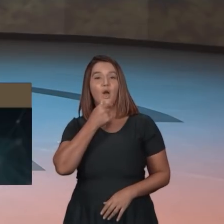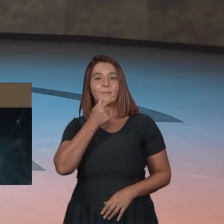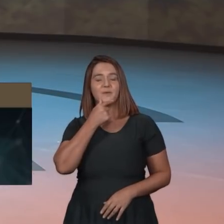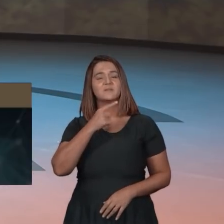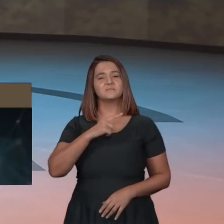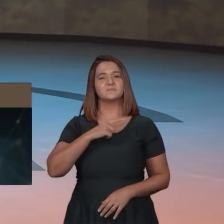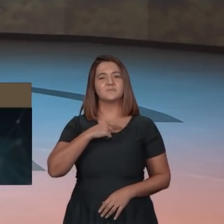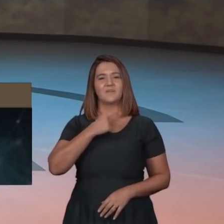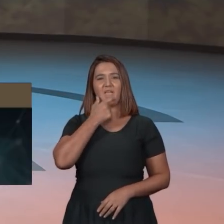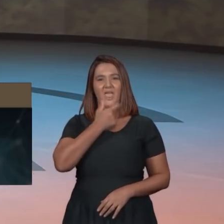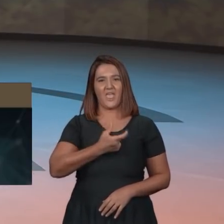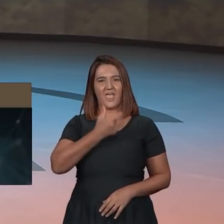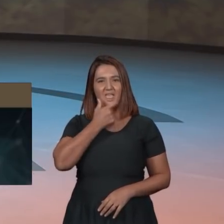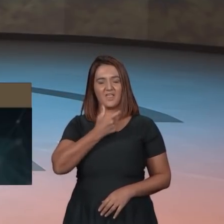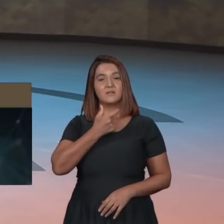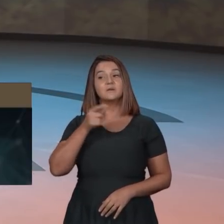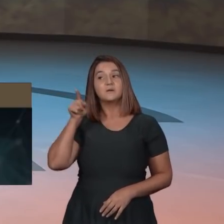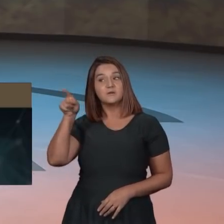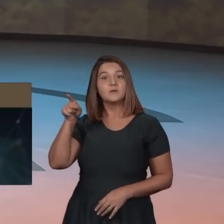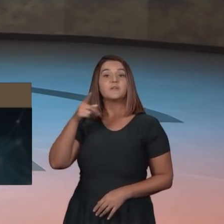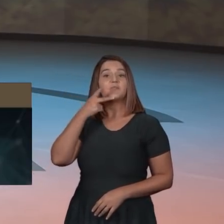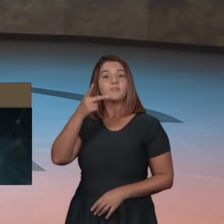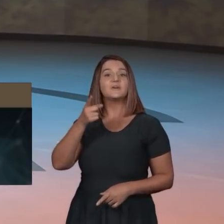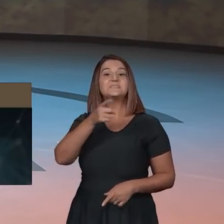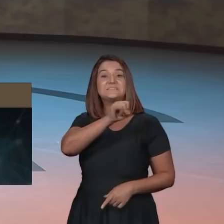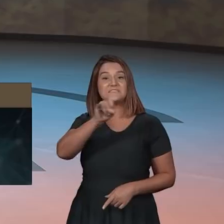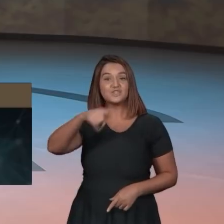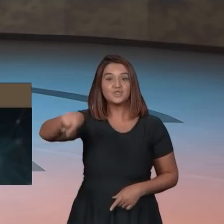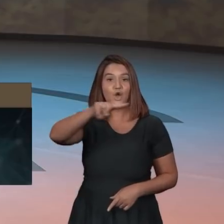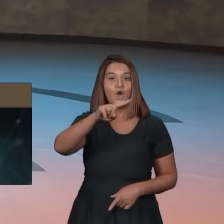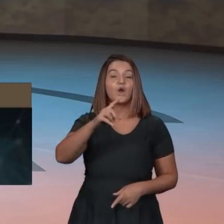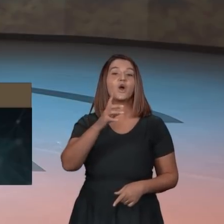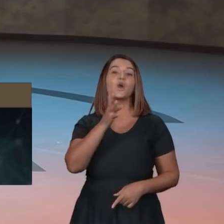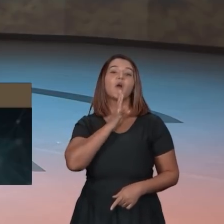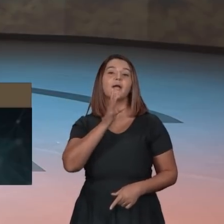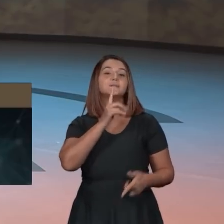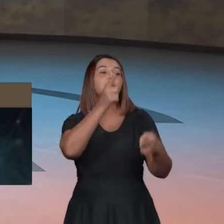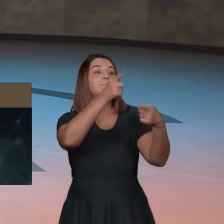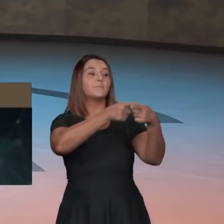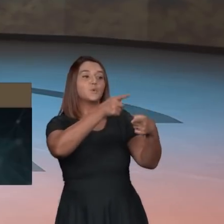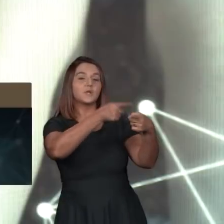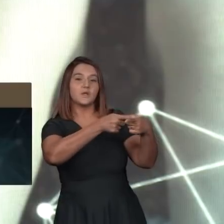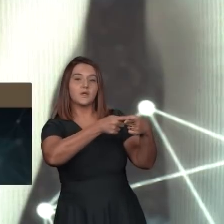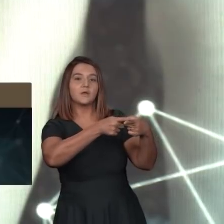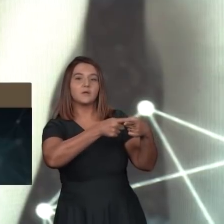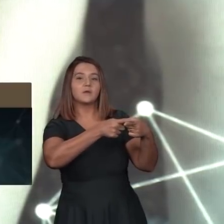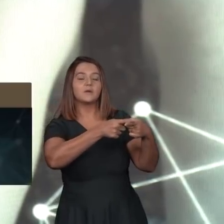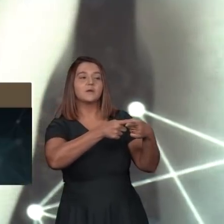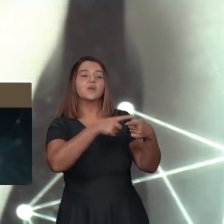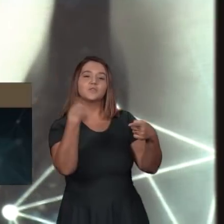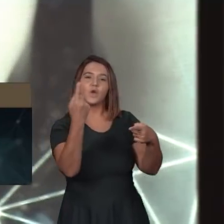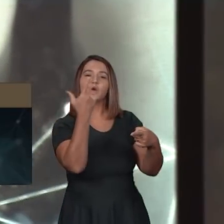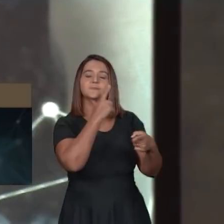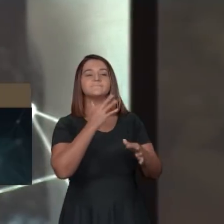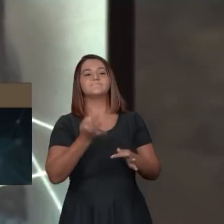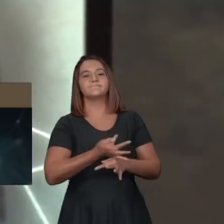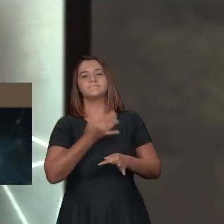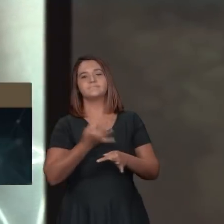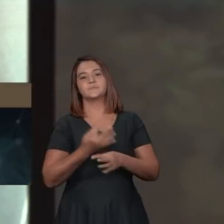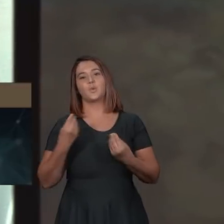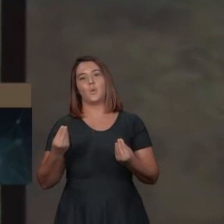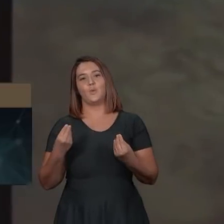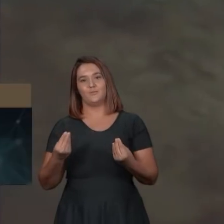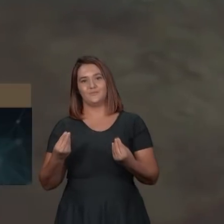você conhece o porquê, você pode tolerar qualquer como. Pela Bíblia, eu conheço o